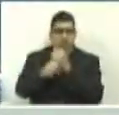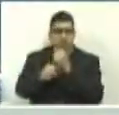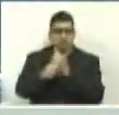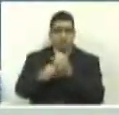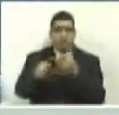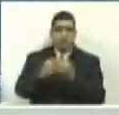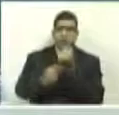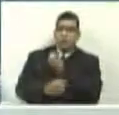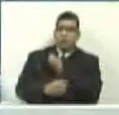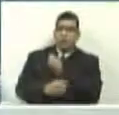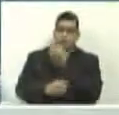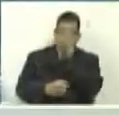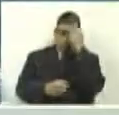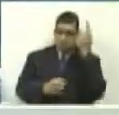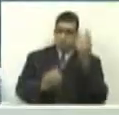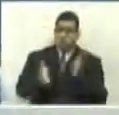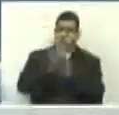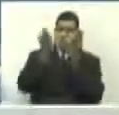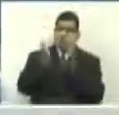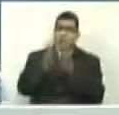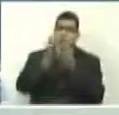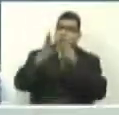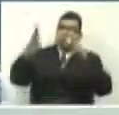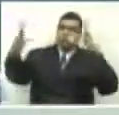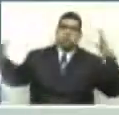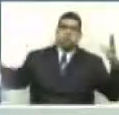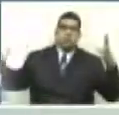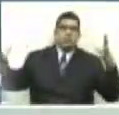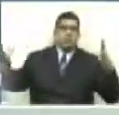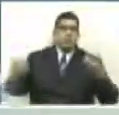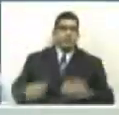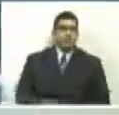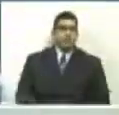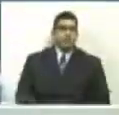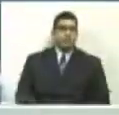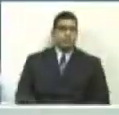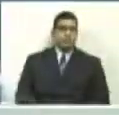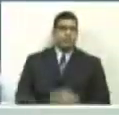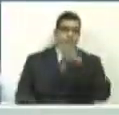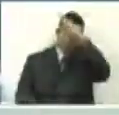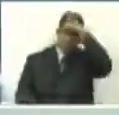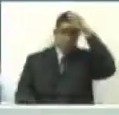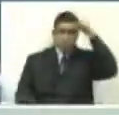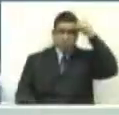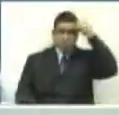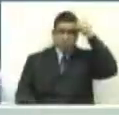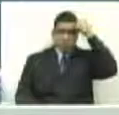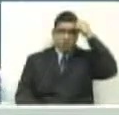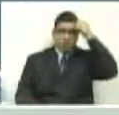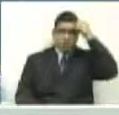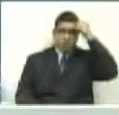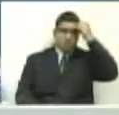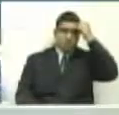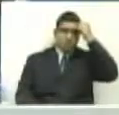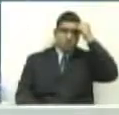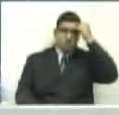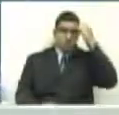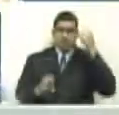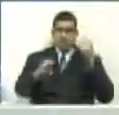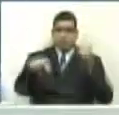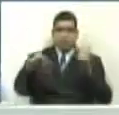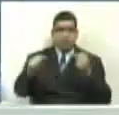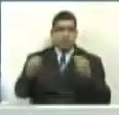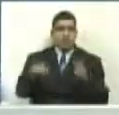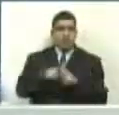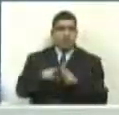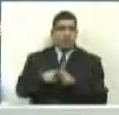o número de miseráveis do Amazonas aumentou. E o Amazonas desabou no Enem, e